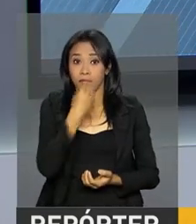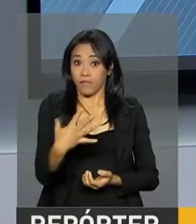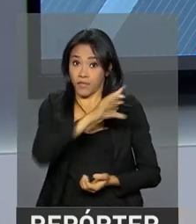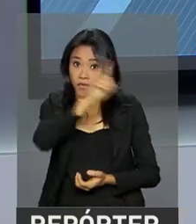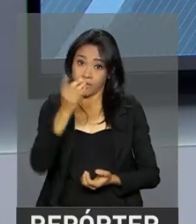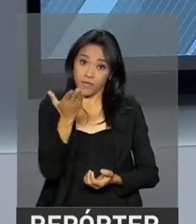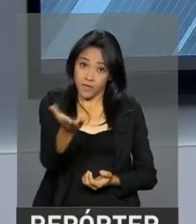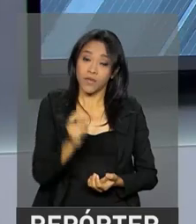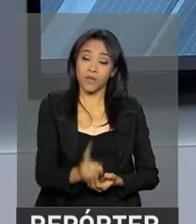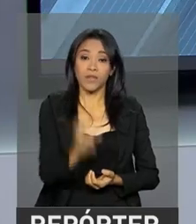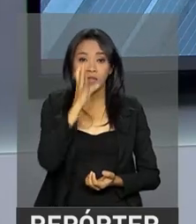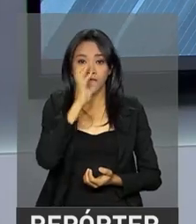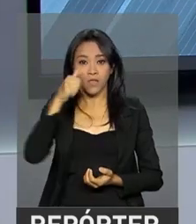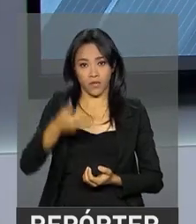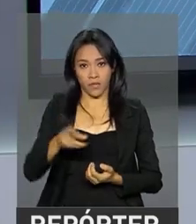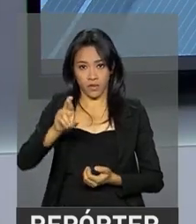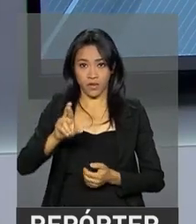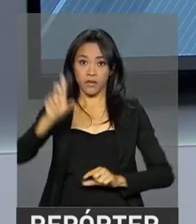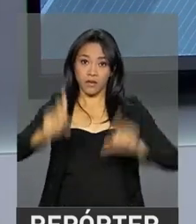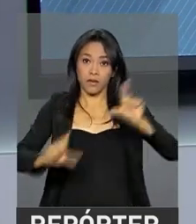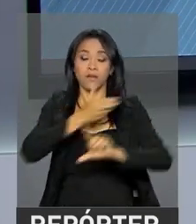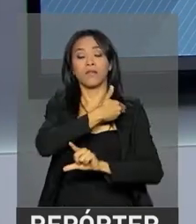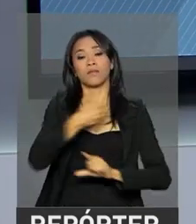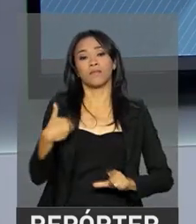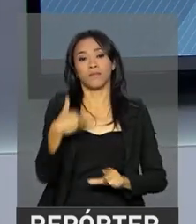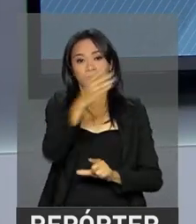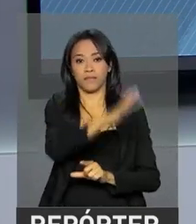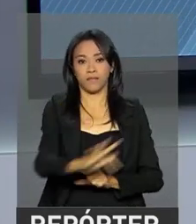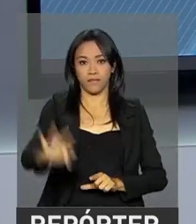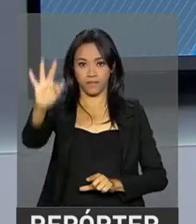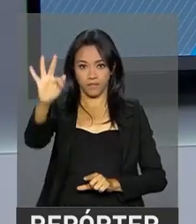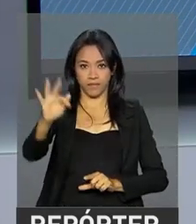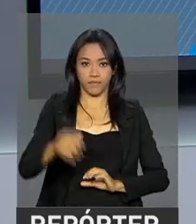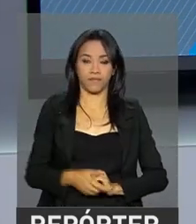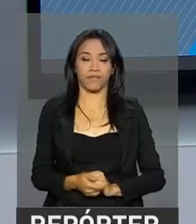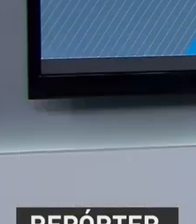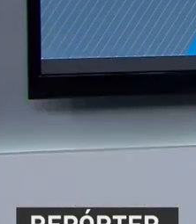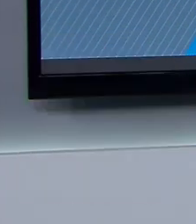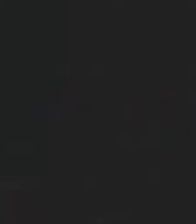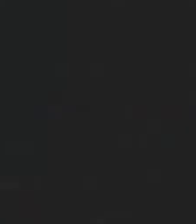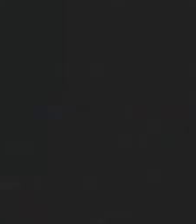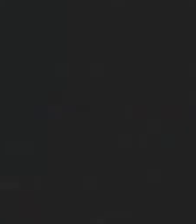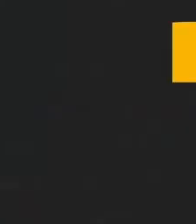um bom dia para você continue com a gente aqui na NBR a TV do Governo